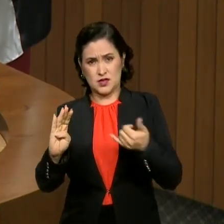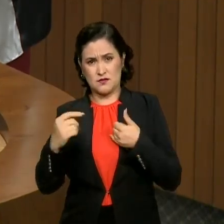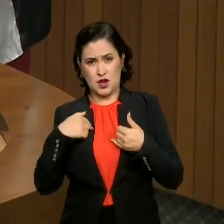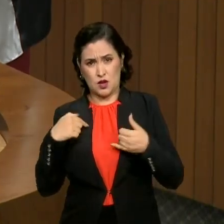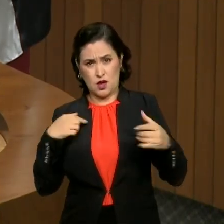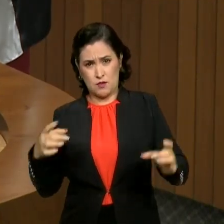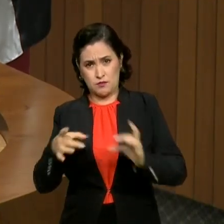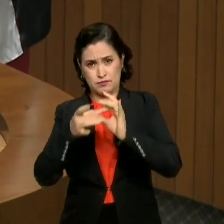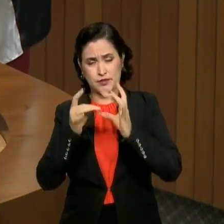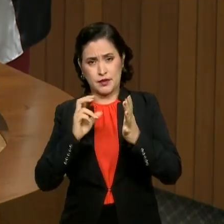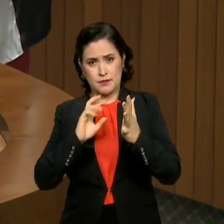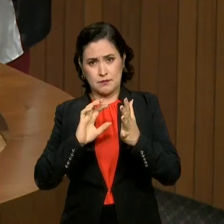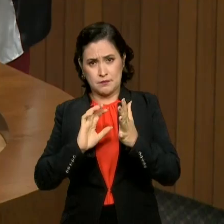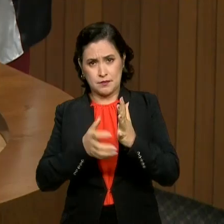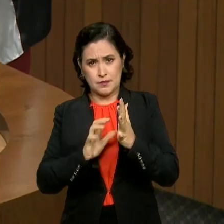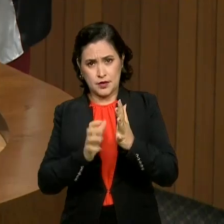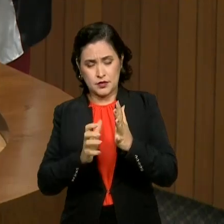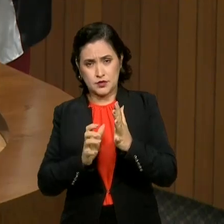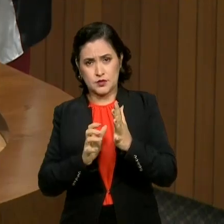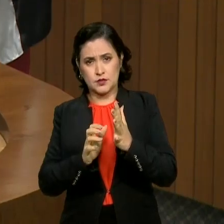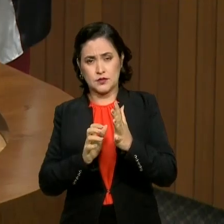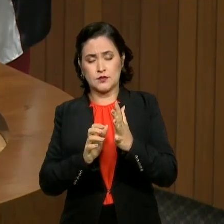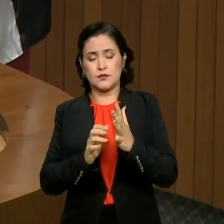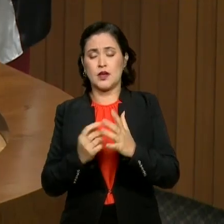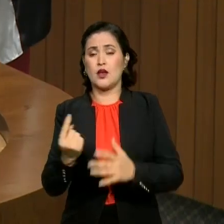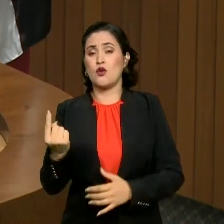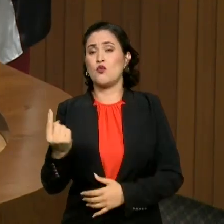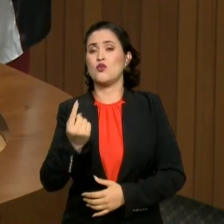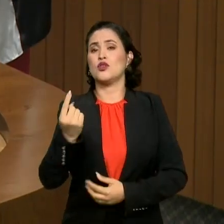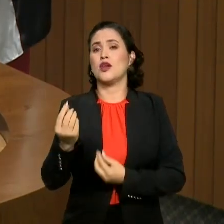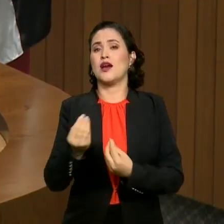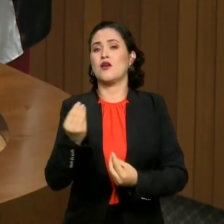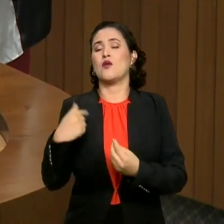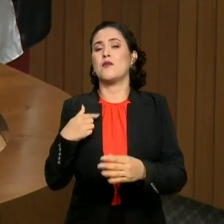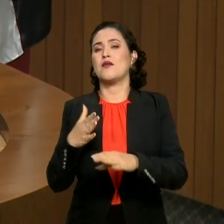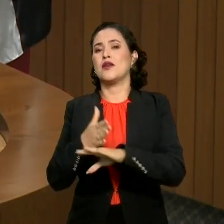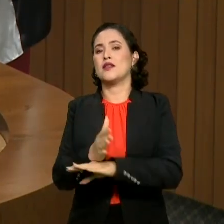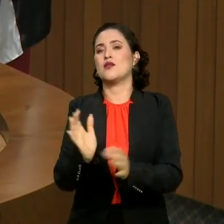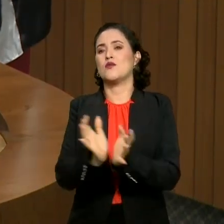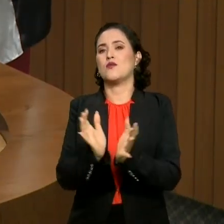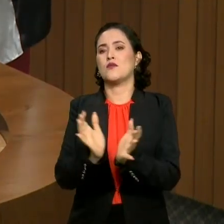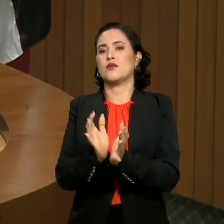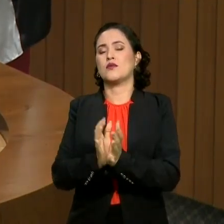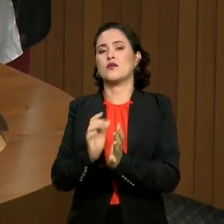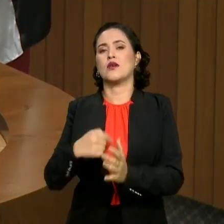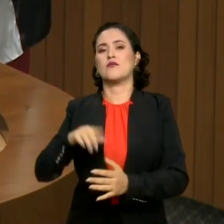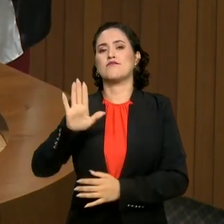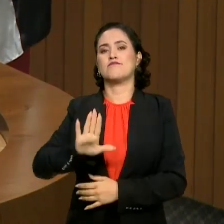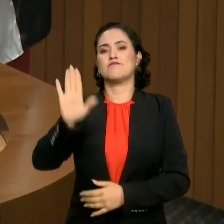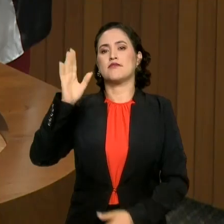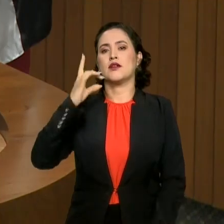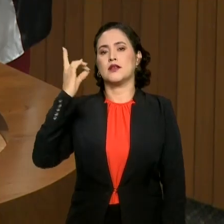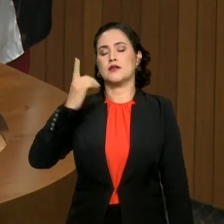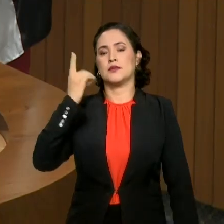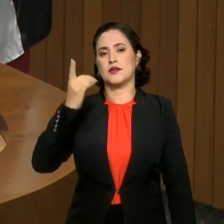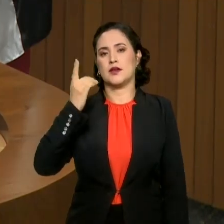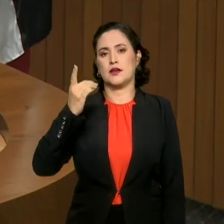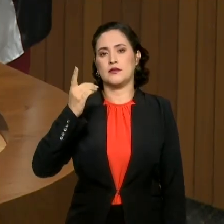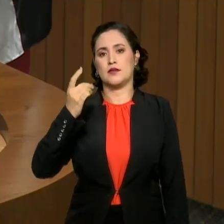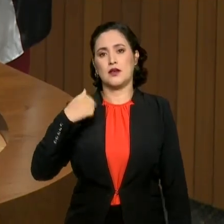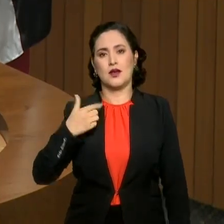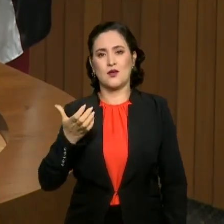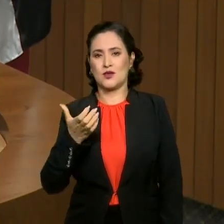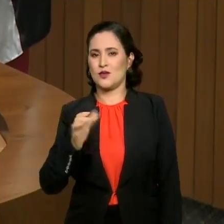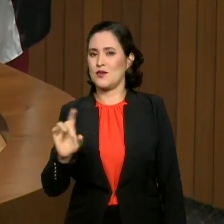questão, foi a única forma de entrar numa chapa para ser deputado. Eu já não queria mais